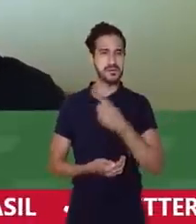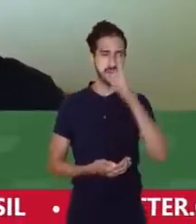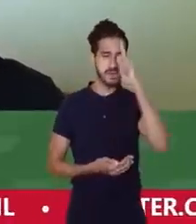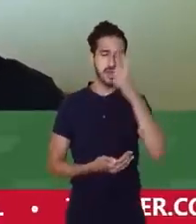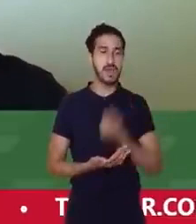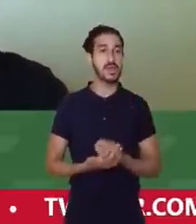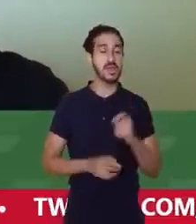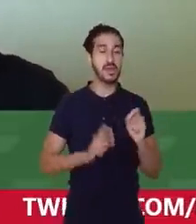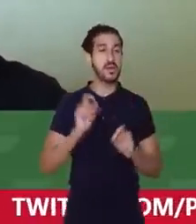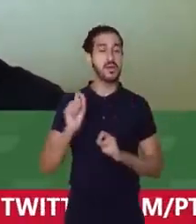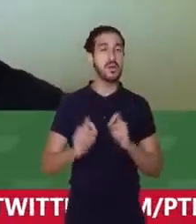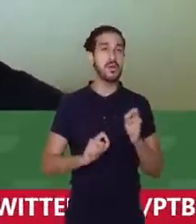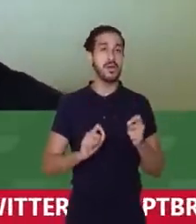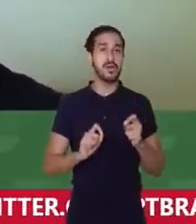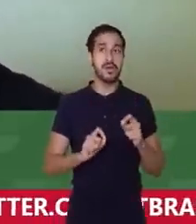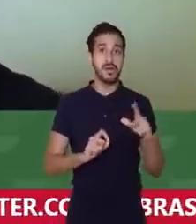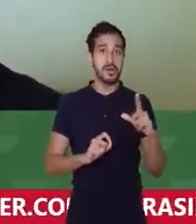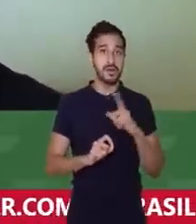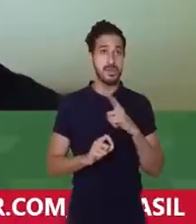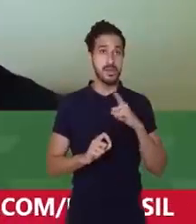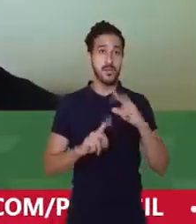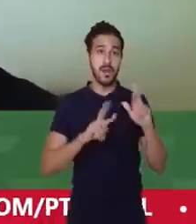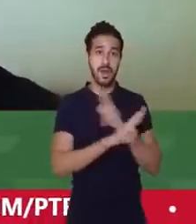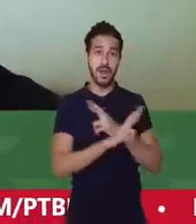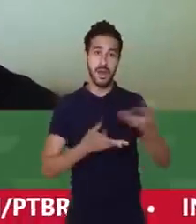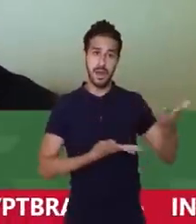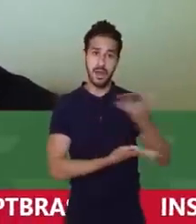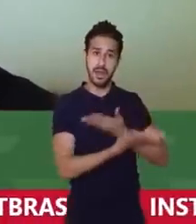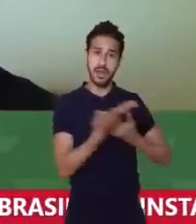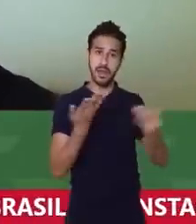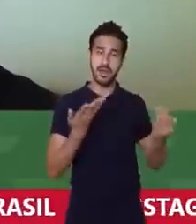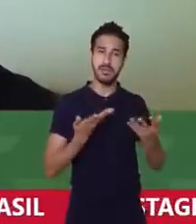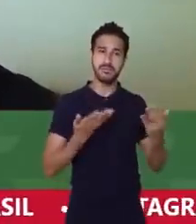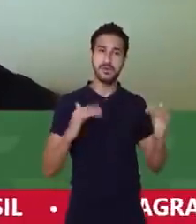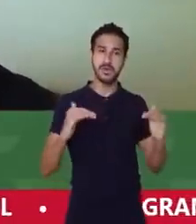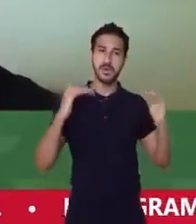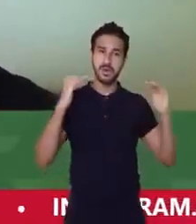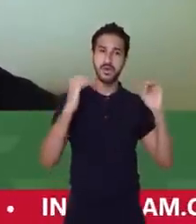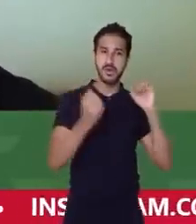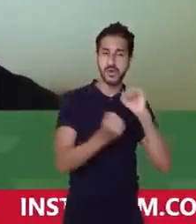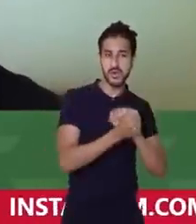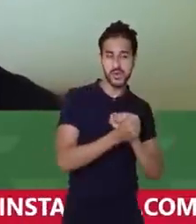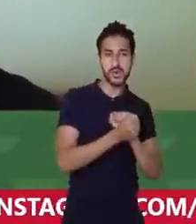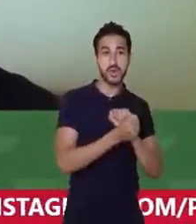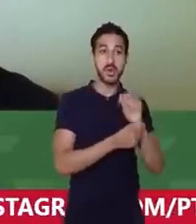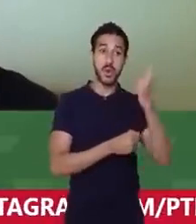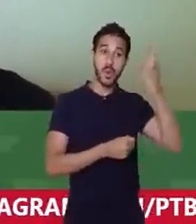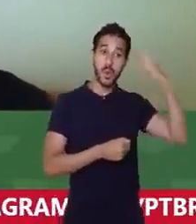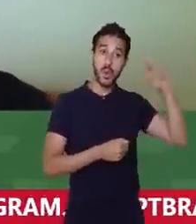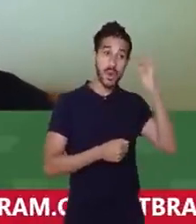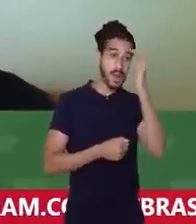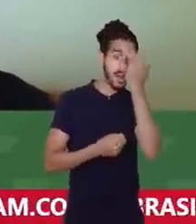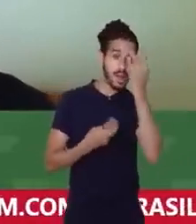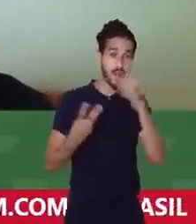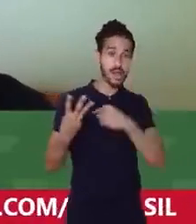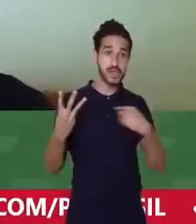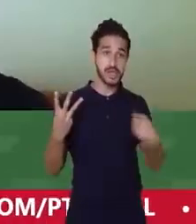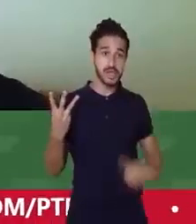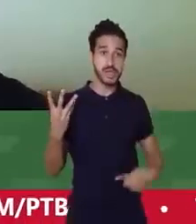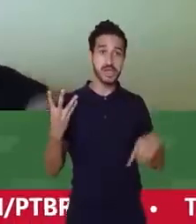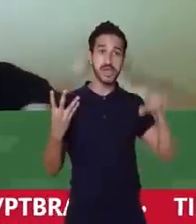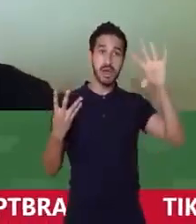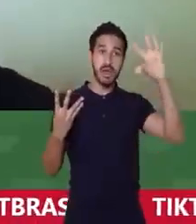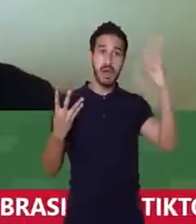opção era ter uma relação privilegiada com a Rússia, a Índia, a China e a